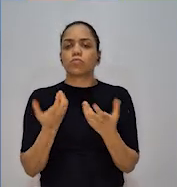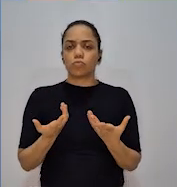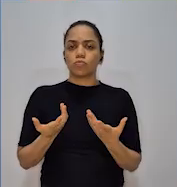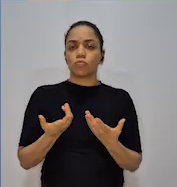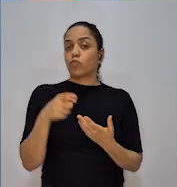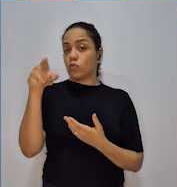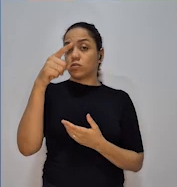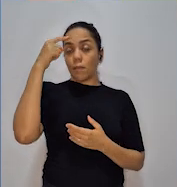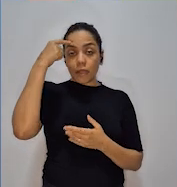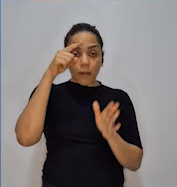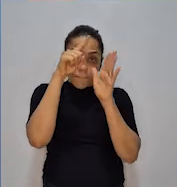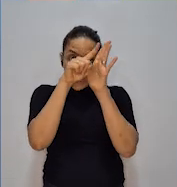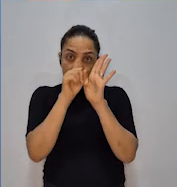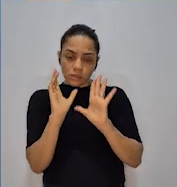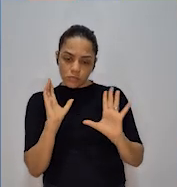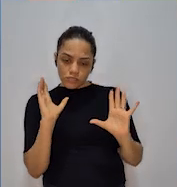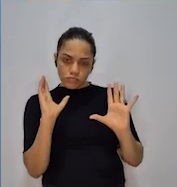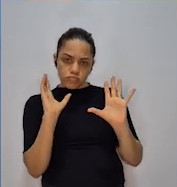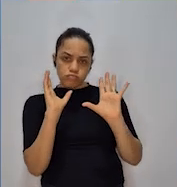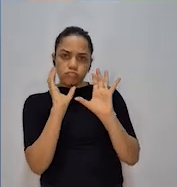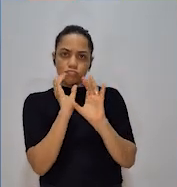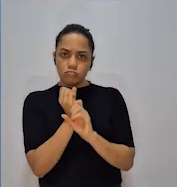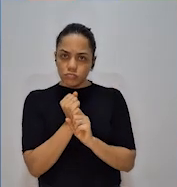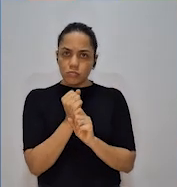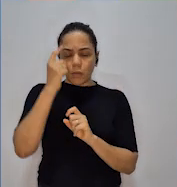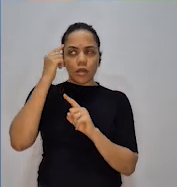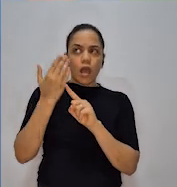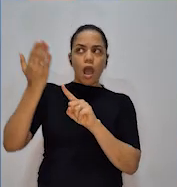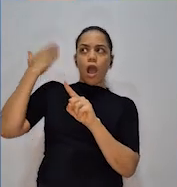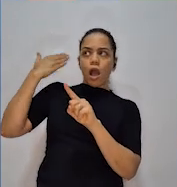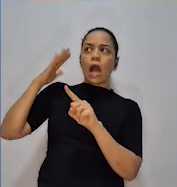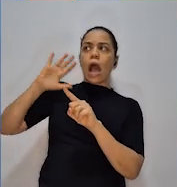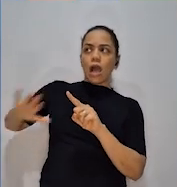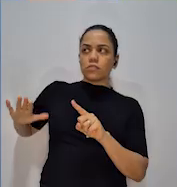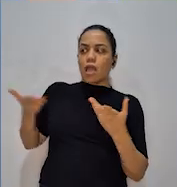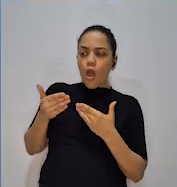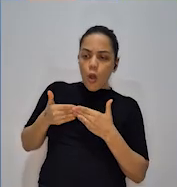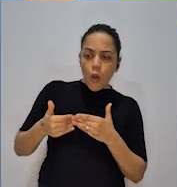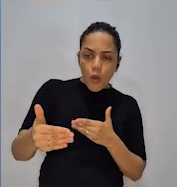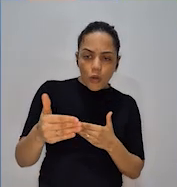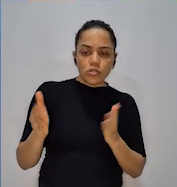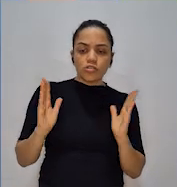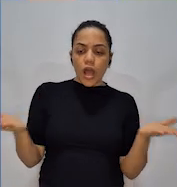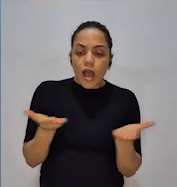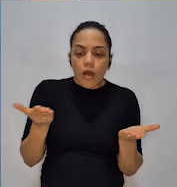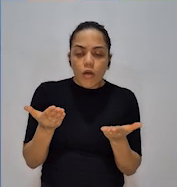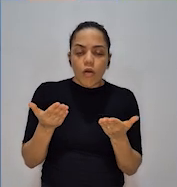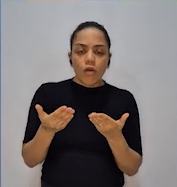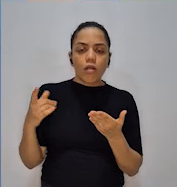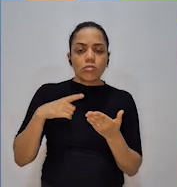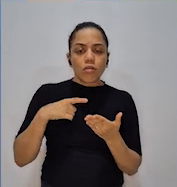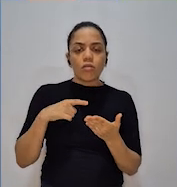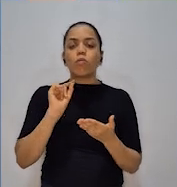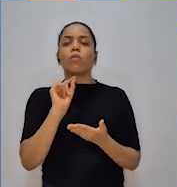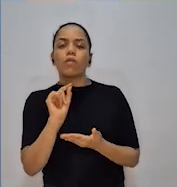que conseguiu avançar do histórico para cá. E aí olhar também para as políticas e práticas atuais de diversidade que a sua organização